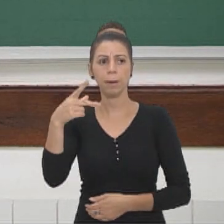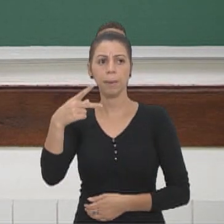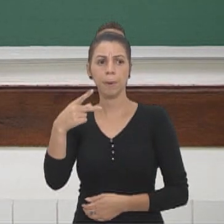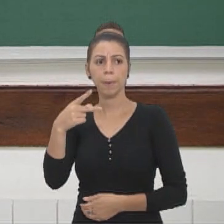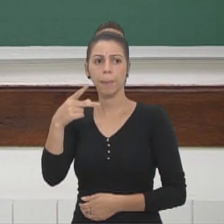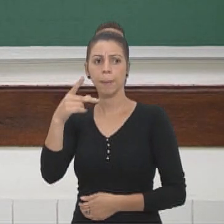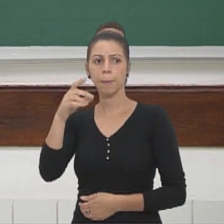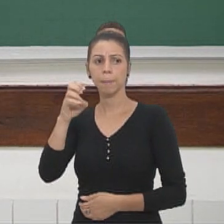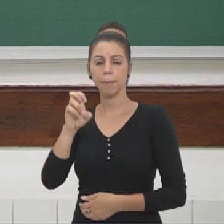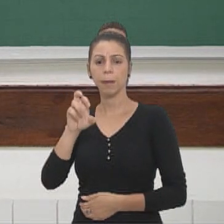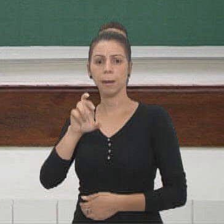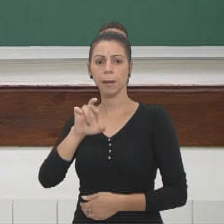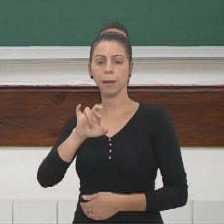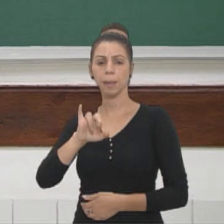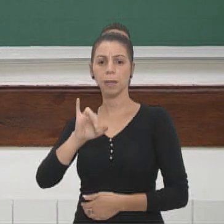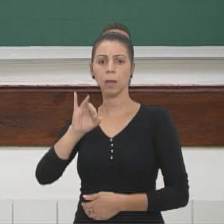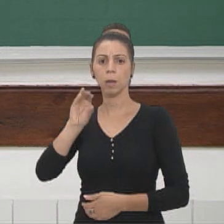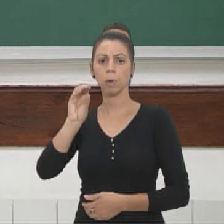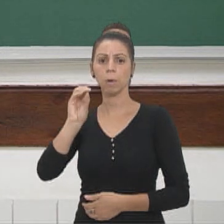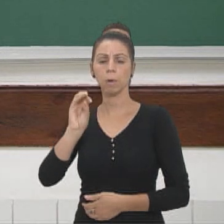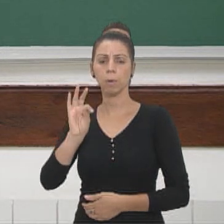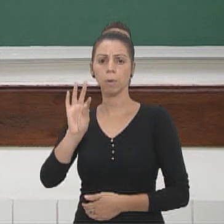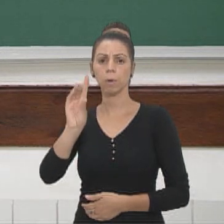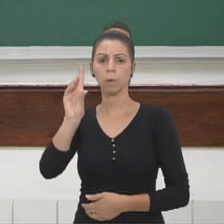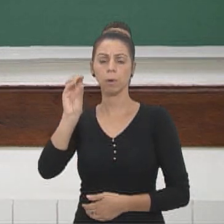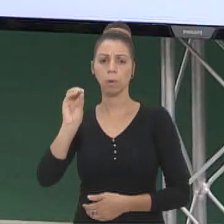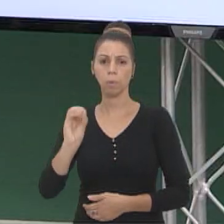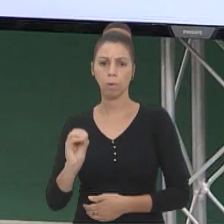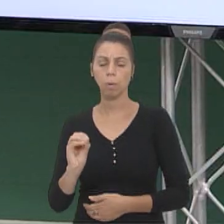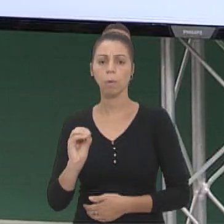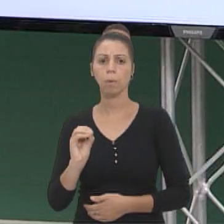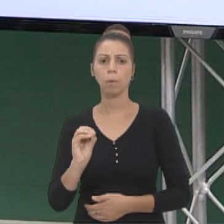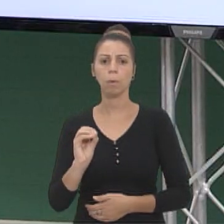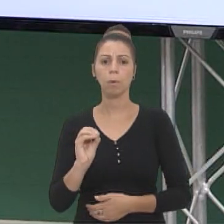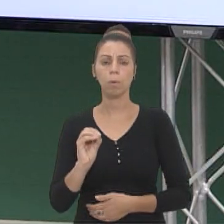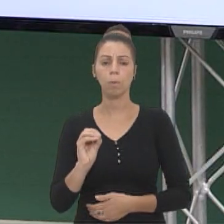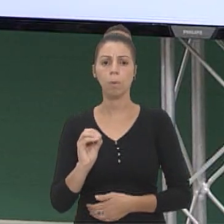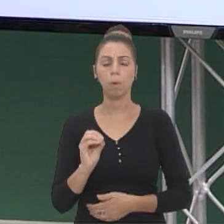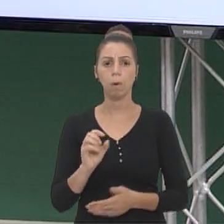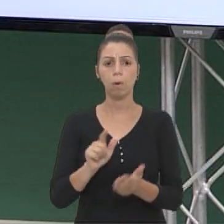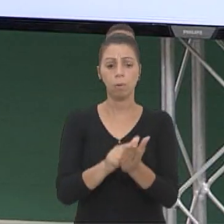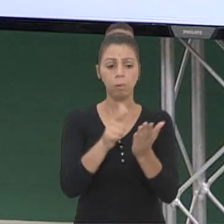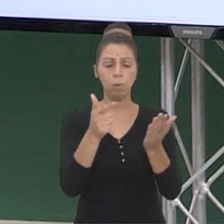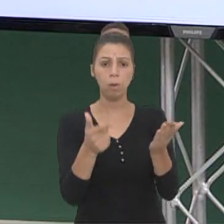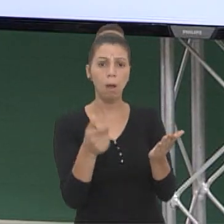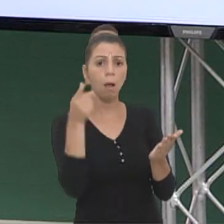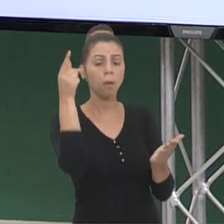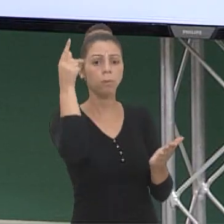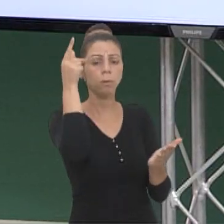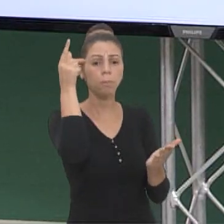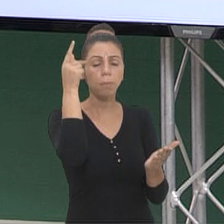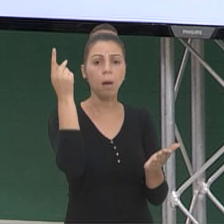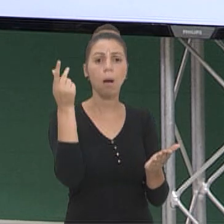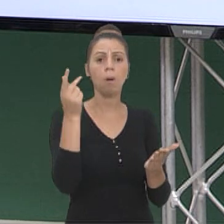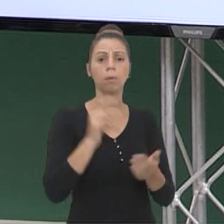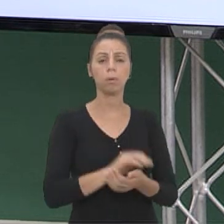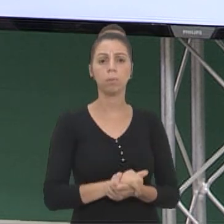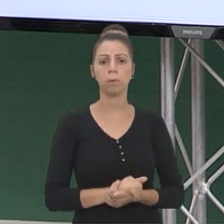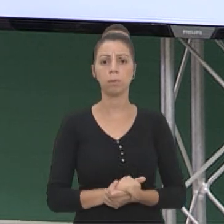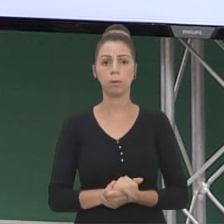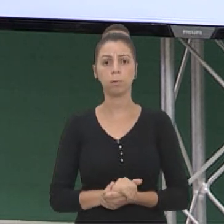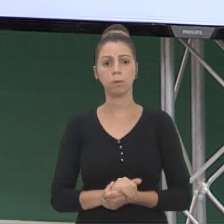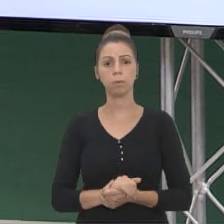na nossa região, né? Gazeta do Povo, Tribuna. Olha mais um jornal estrangeiro. El Clarín,